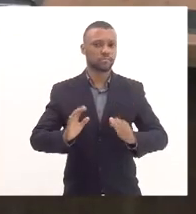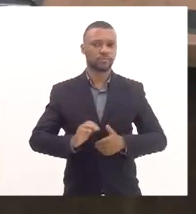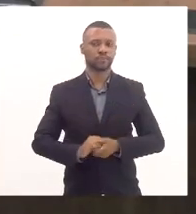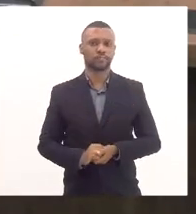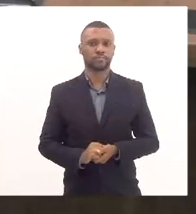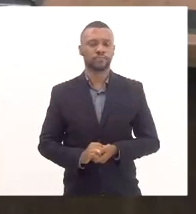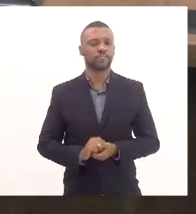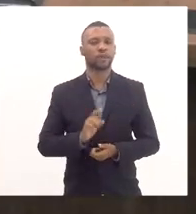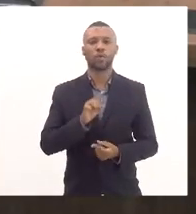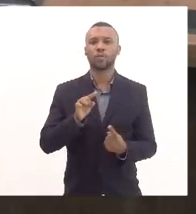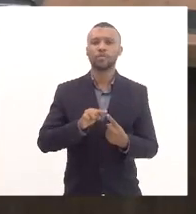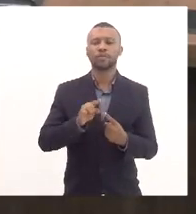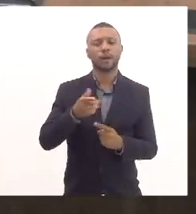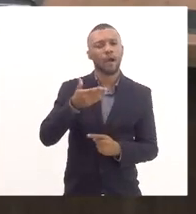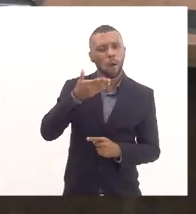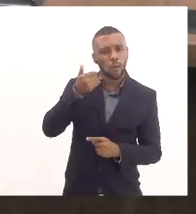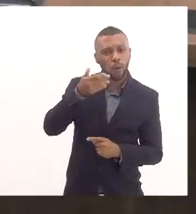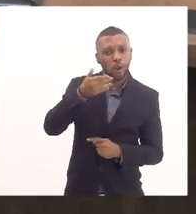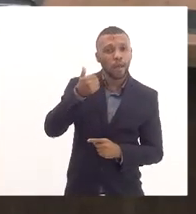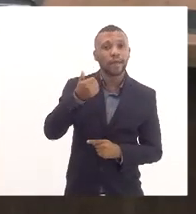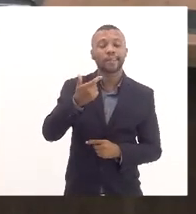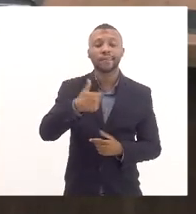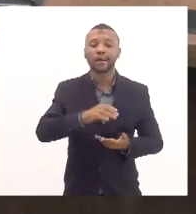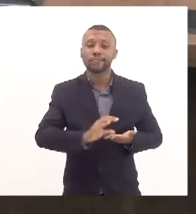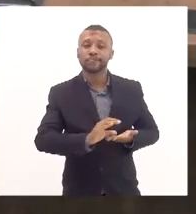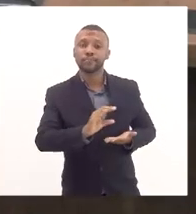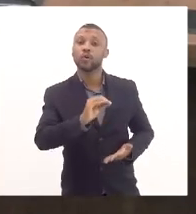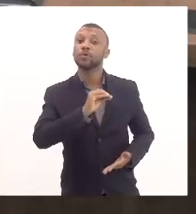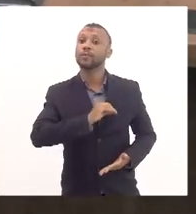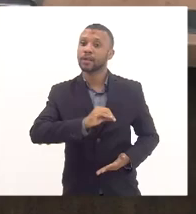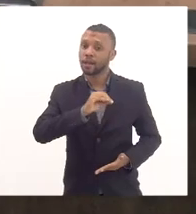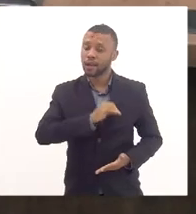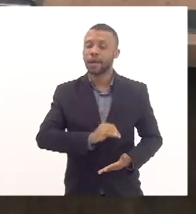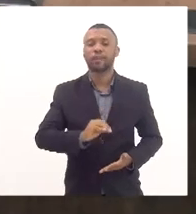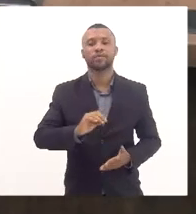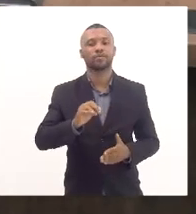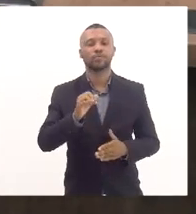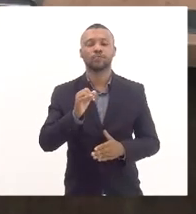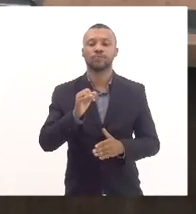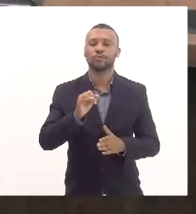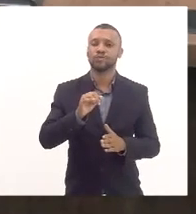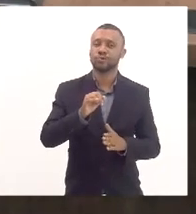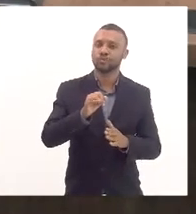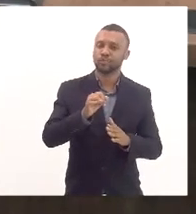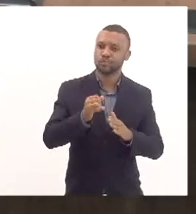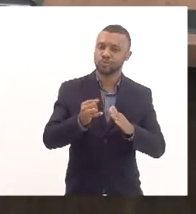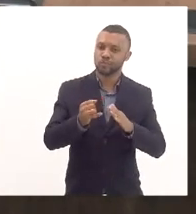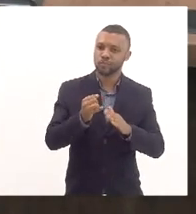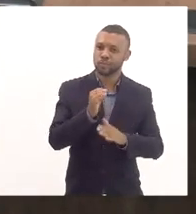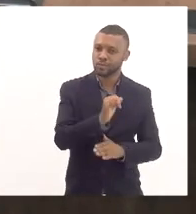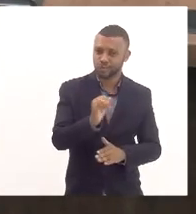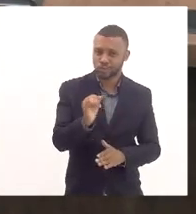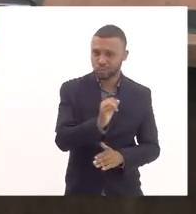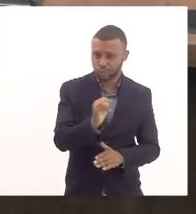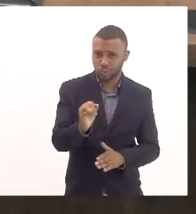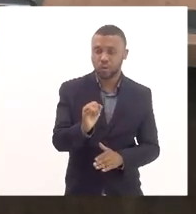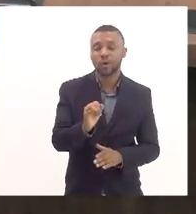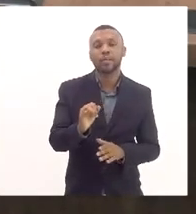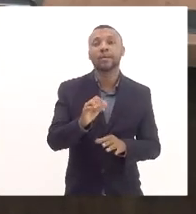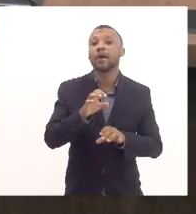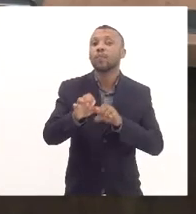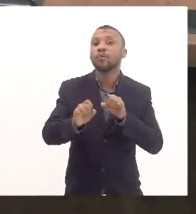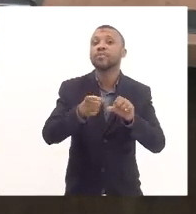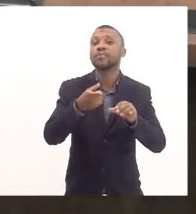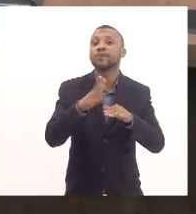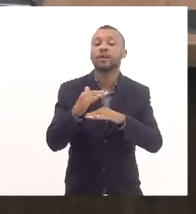a melhoria na remuneração dos instrutores EA busca por isonomia só que a nossa preocupação era que o projeto tinha que